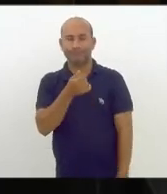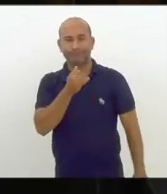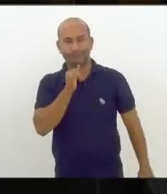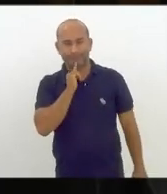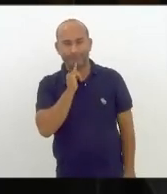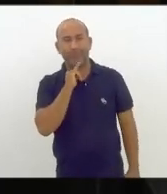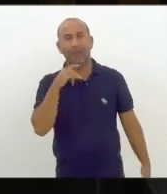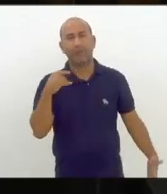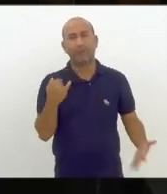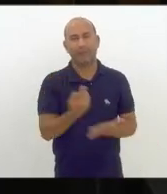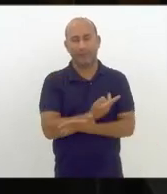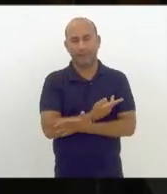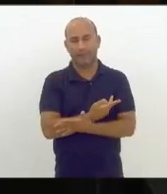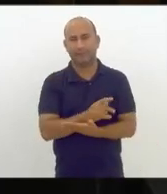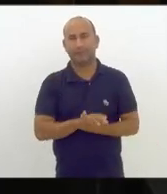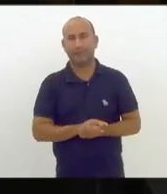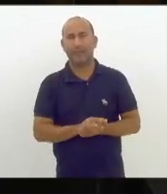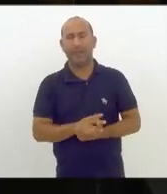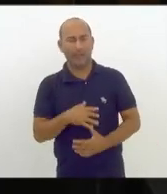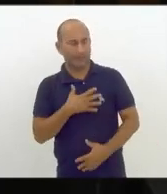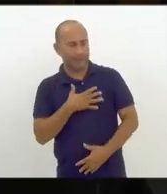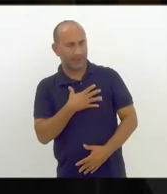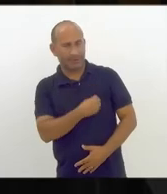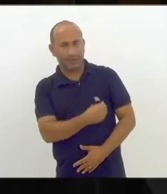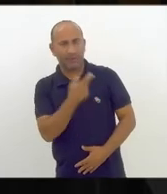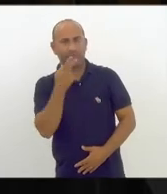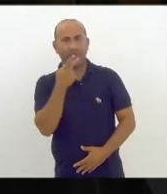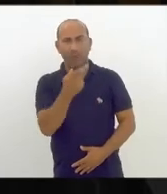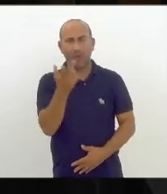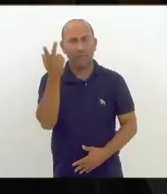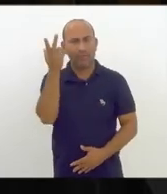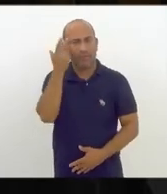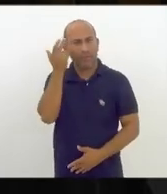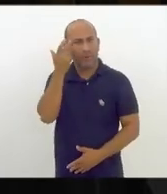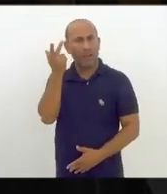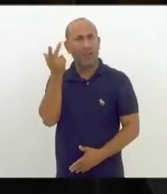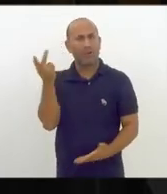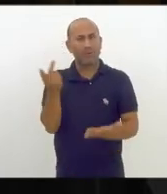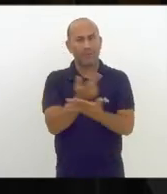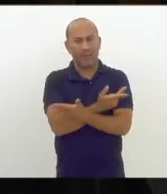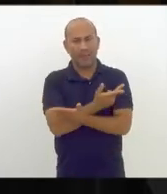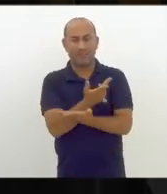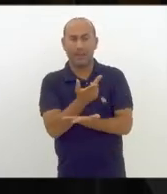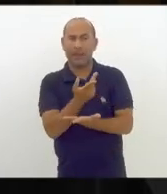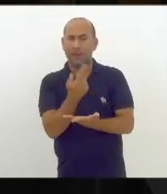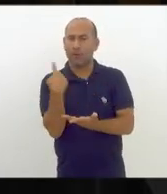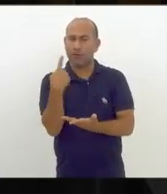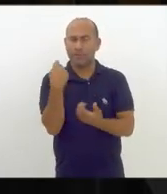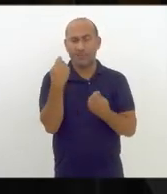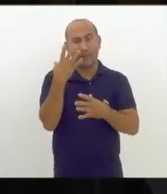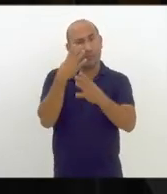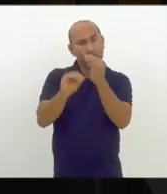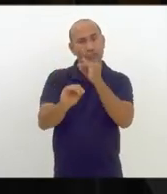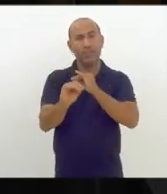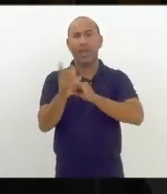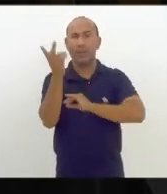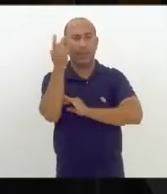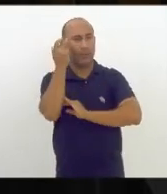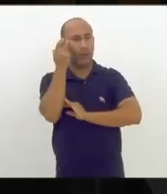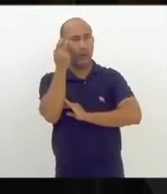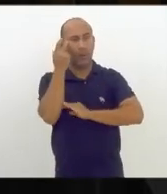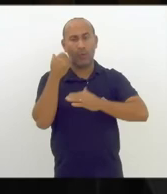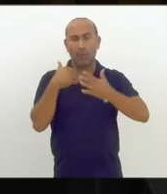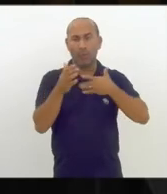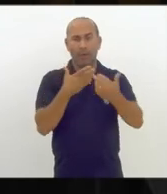está naturalizado. Minha filha falou da naturalização, da banalização. A gente tem que fugir da naturalização e da banalização de